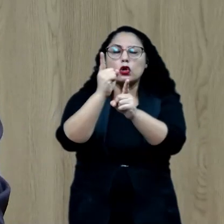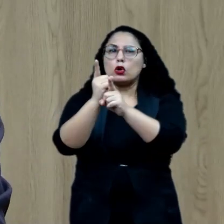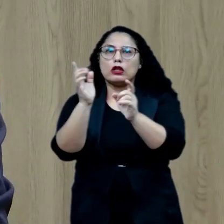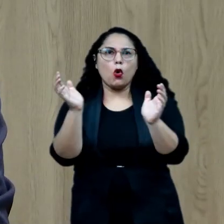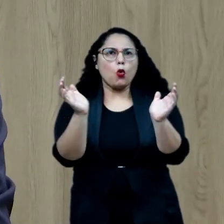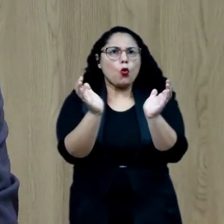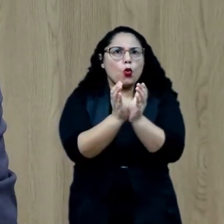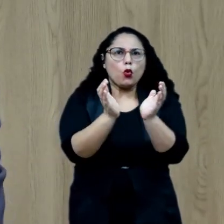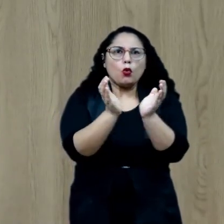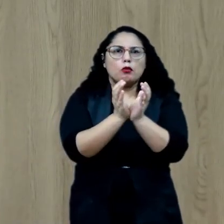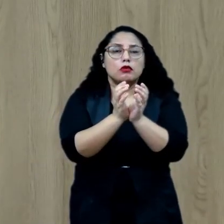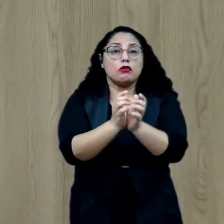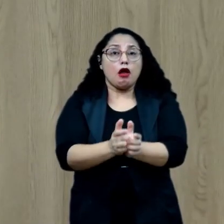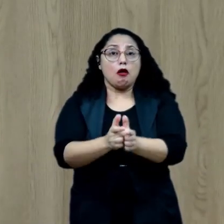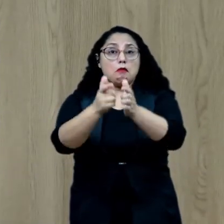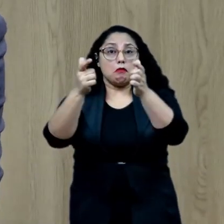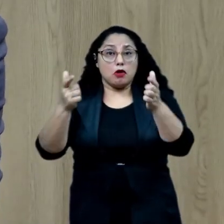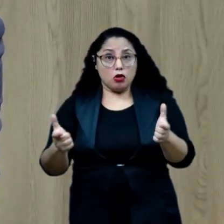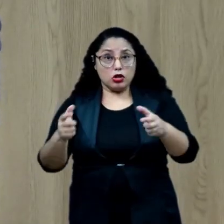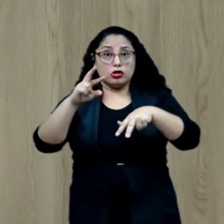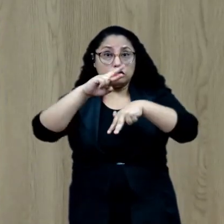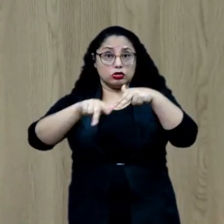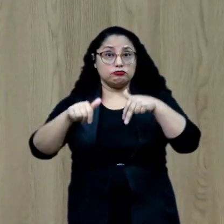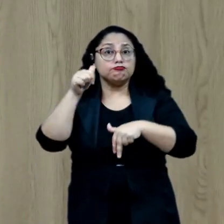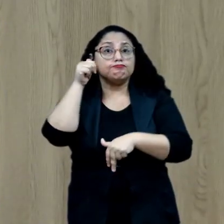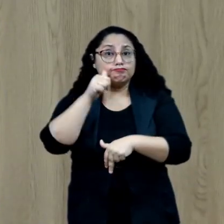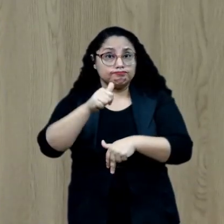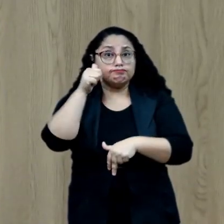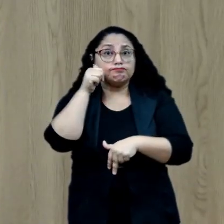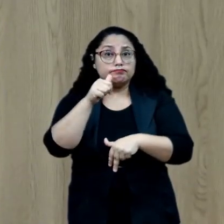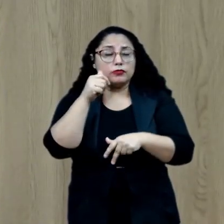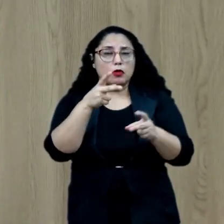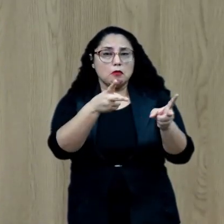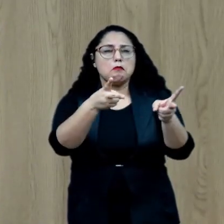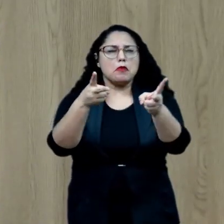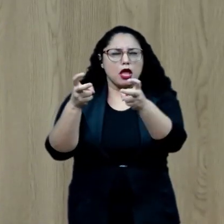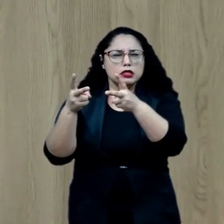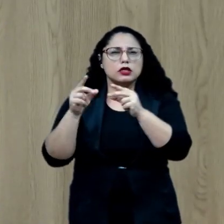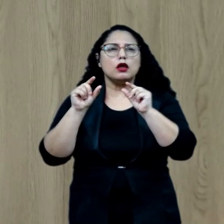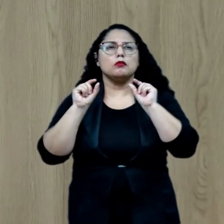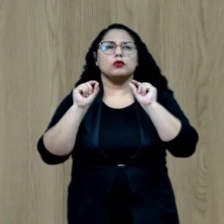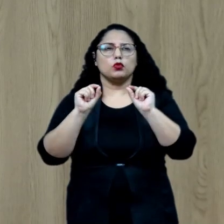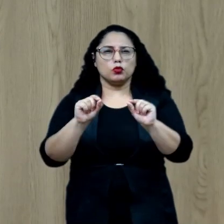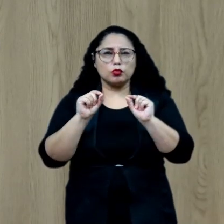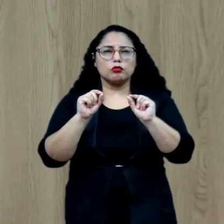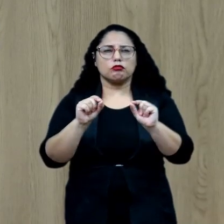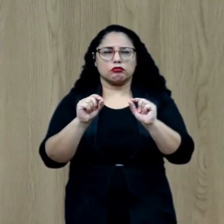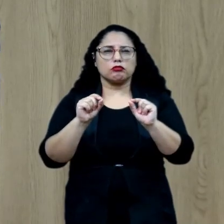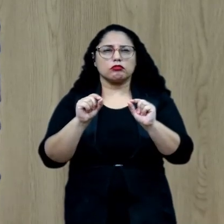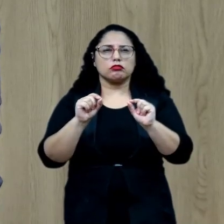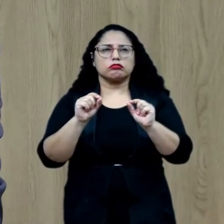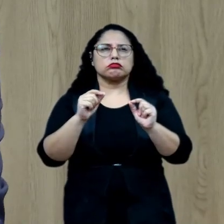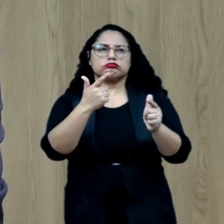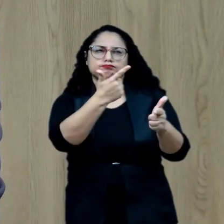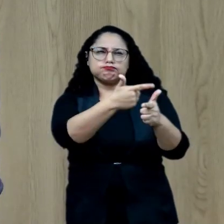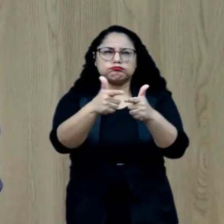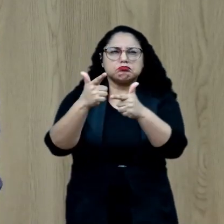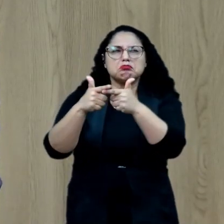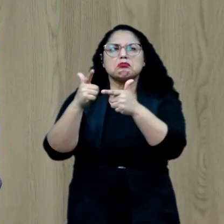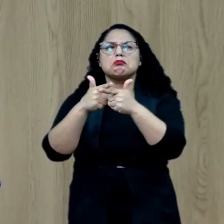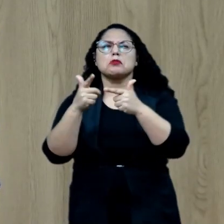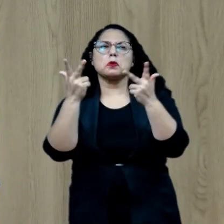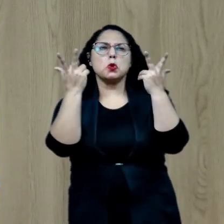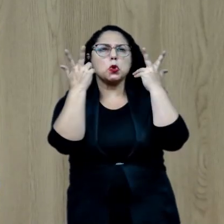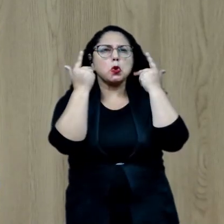grupo. Então, é majoritariamente feminino. Eu percebo que demandas muito